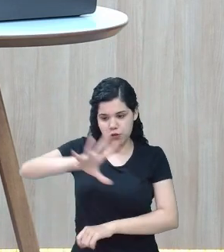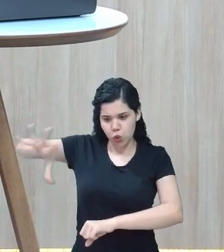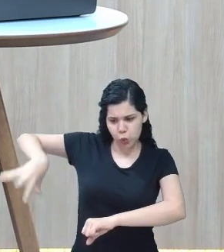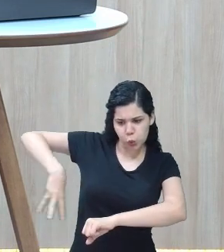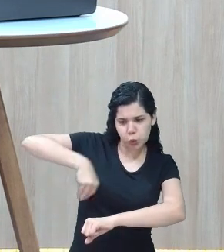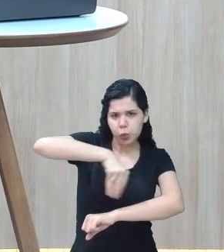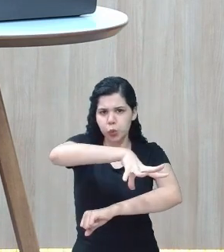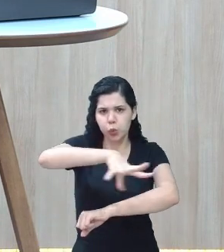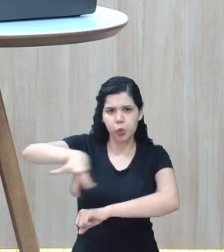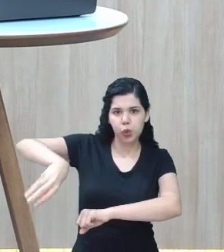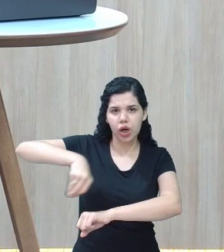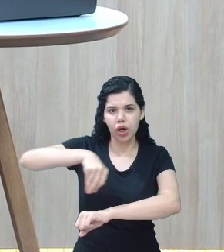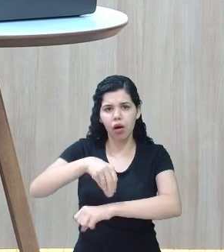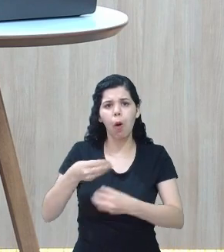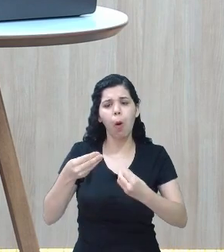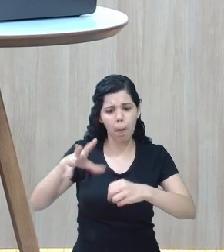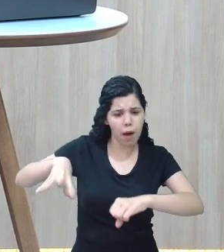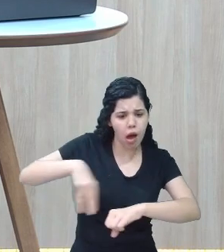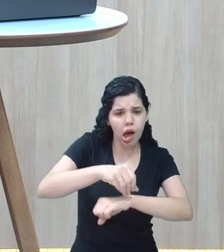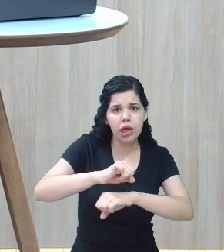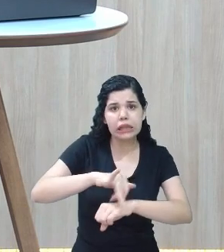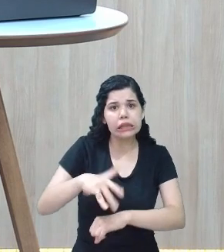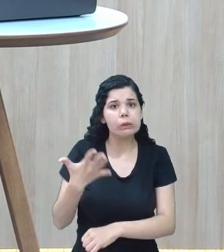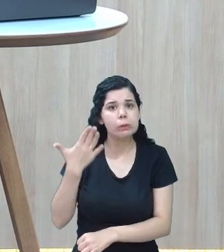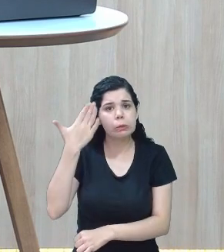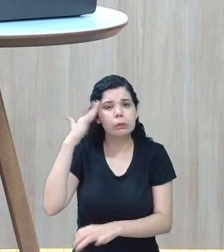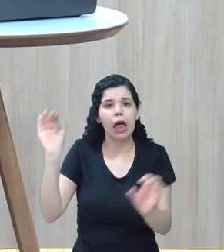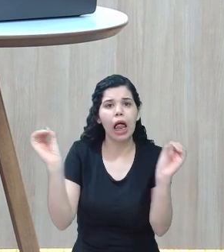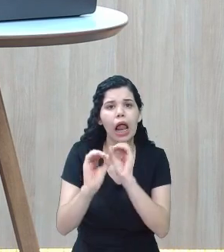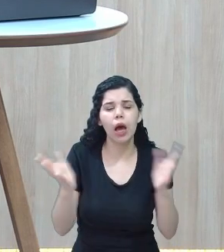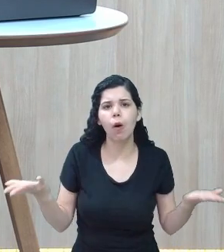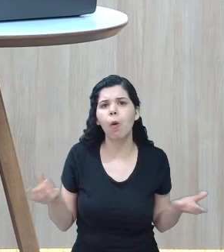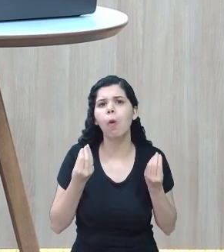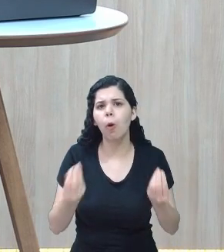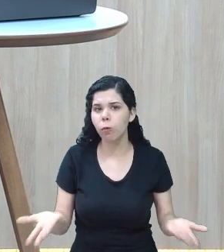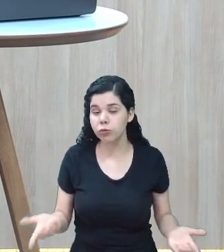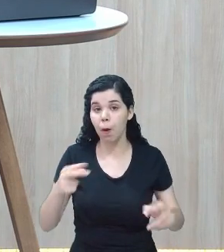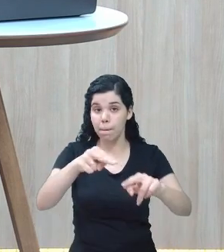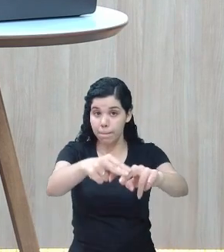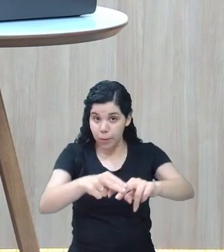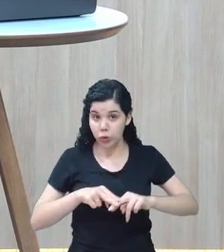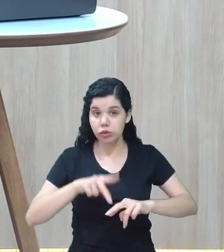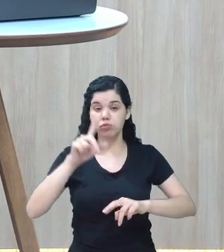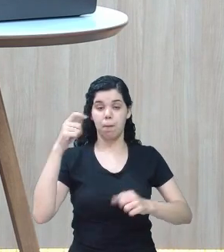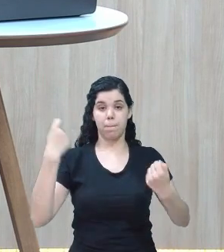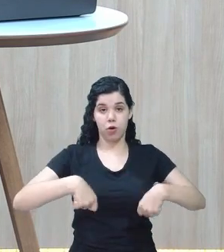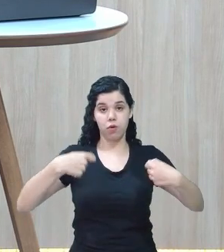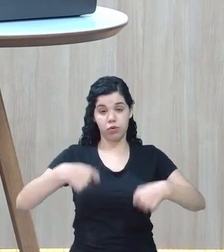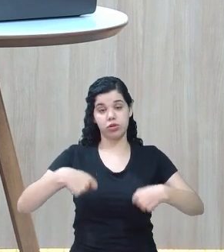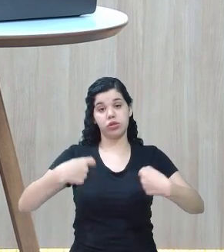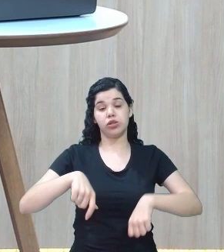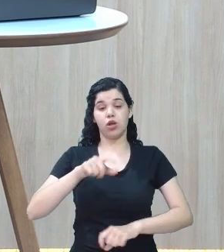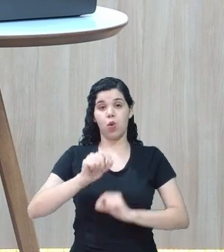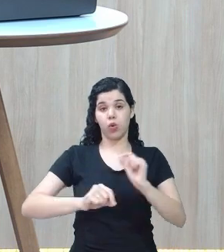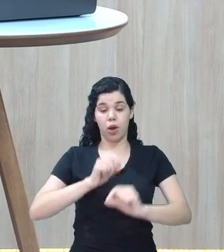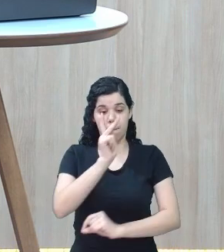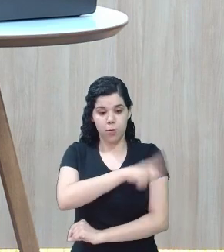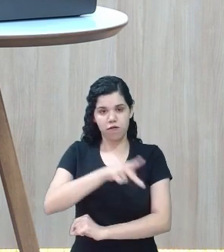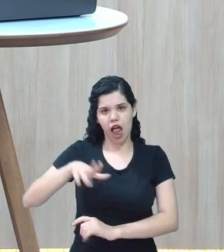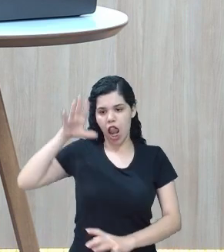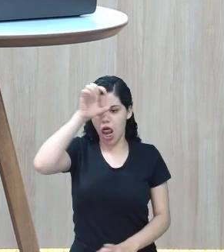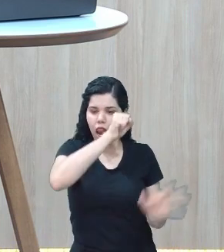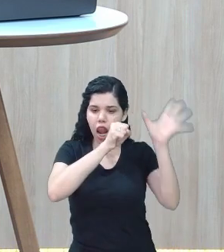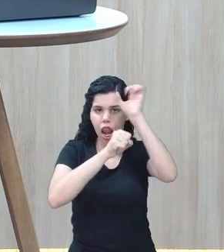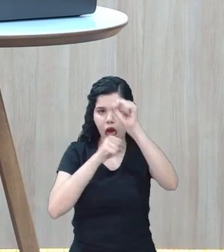repassar se ele não tem o conhecimento? Então é fundamental que o professor ele tenha essas habilidades construídas, que eles